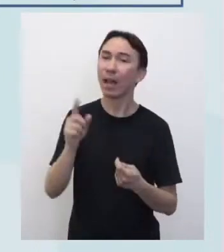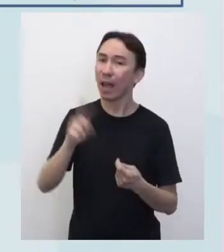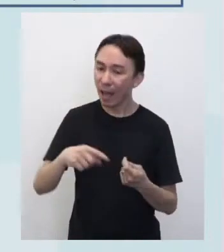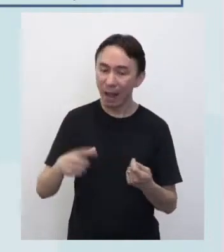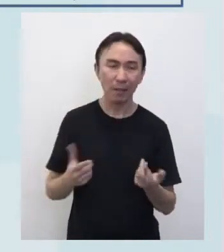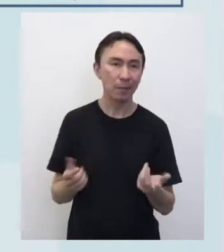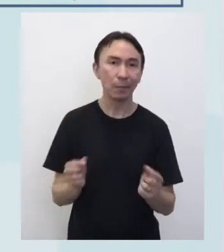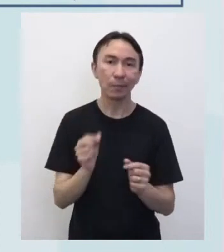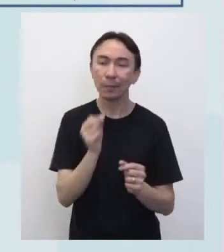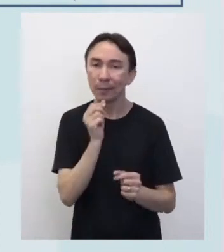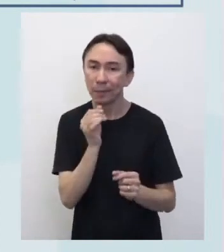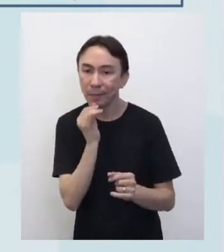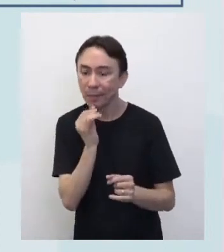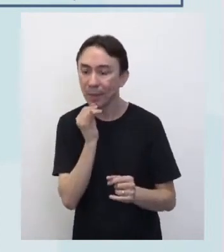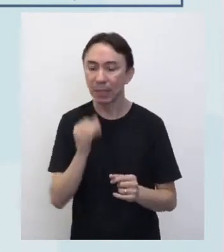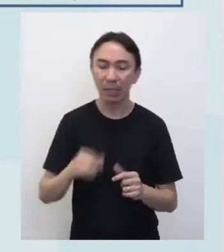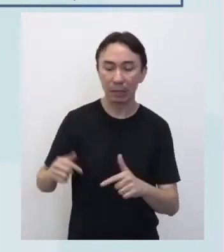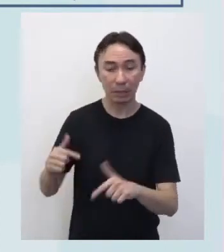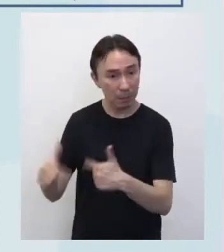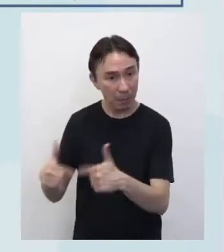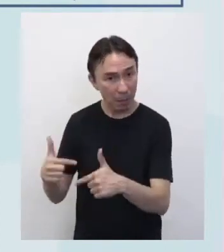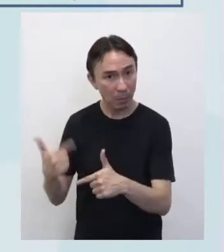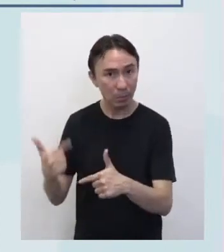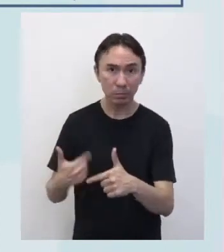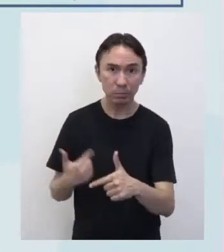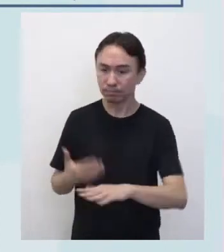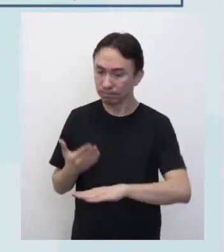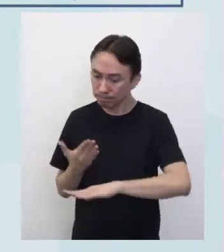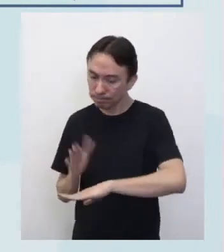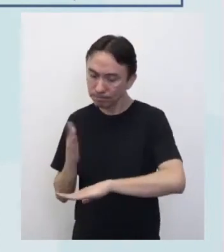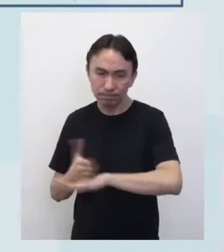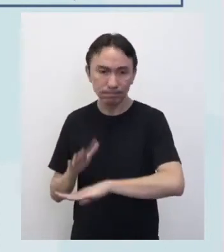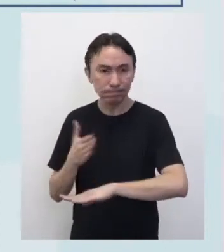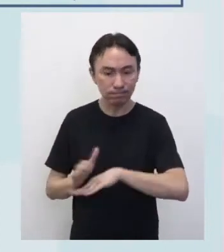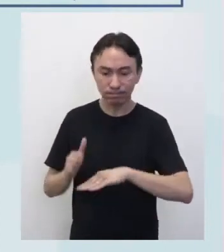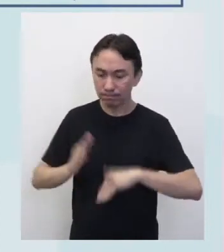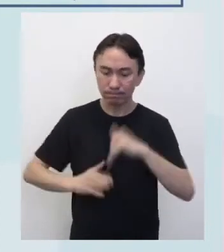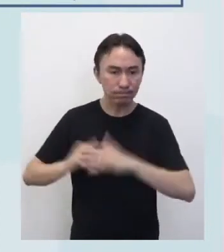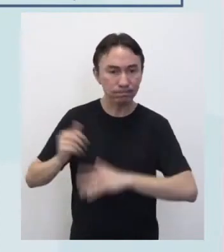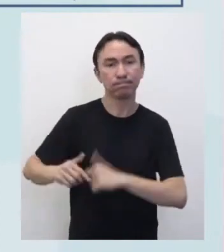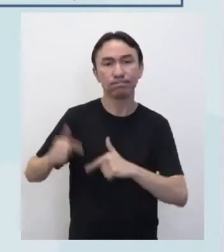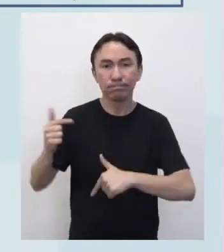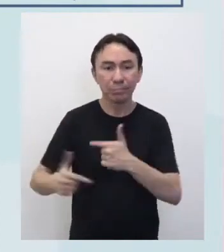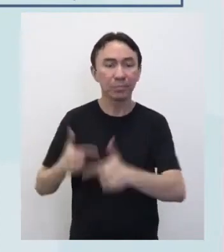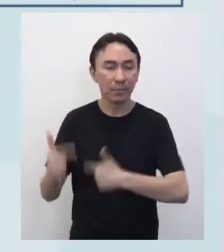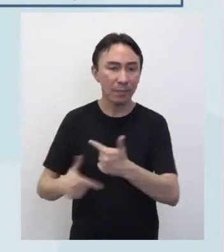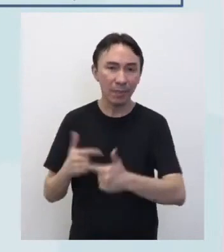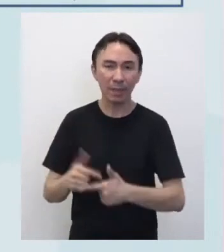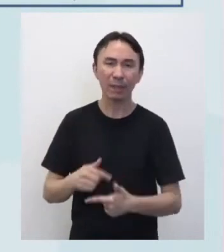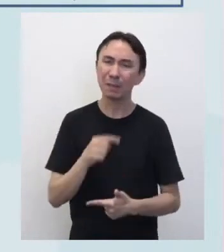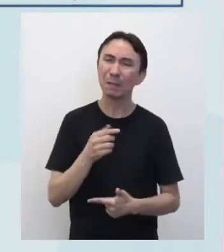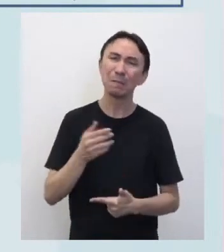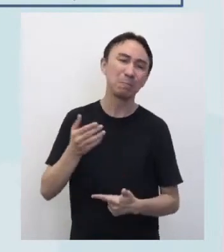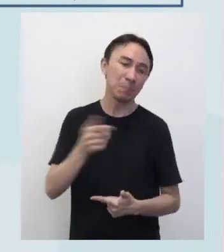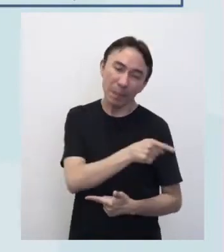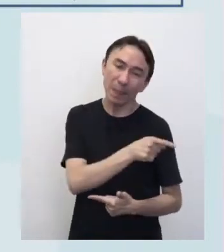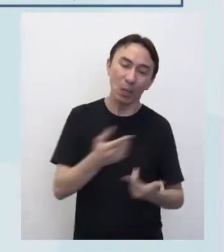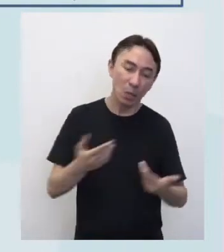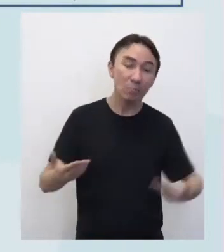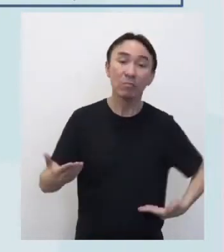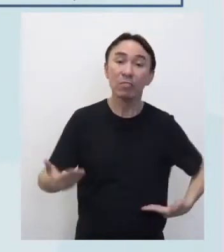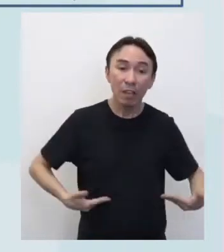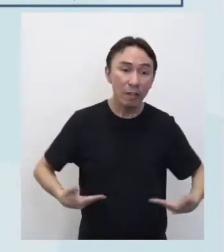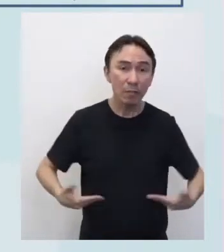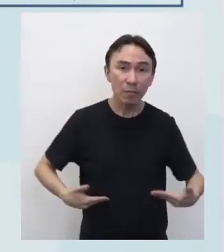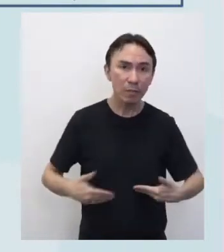como nós já vimos em aulas anteriores, né? Os servos, eles começaram a se dedicar a atividades específicas.